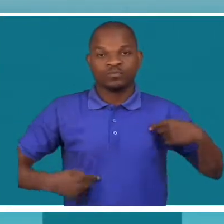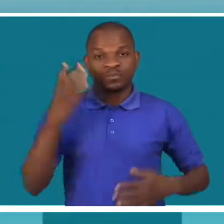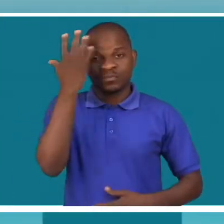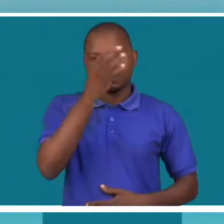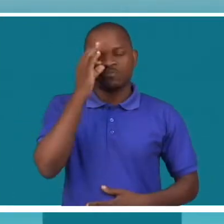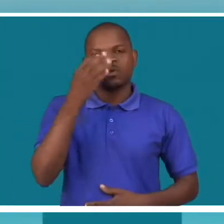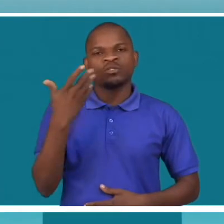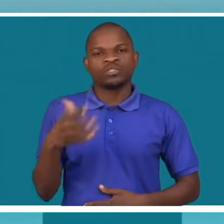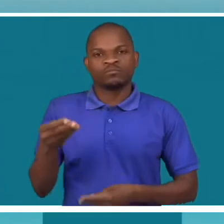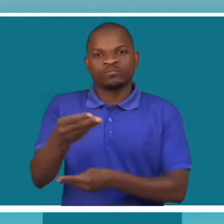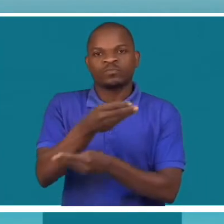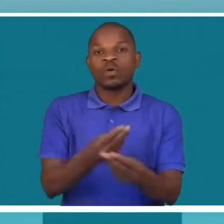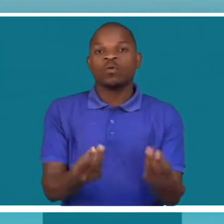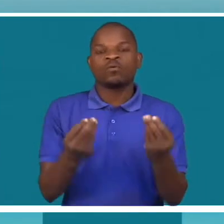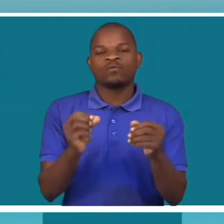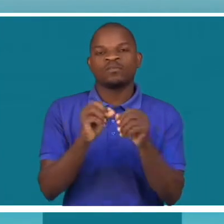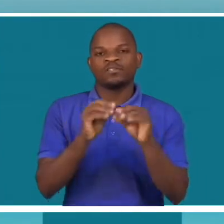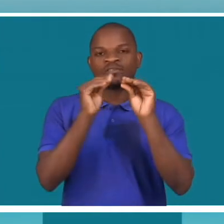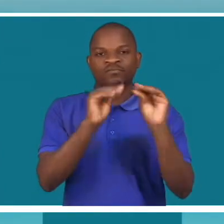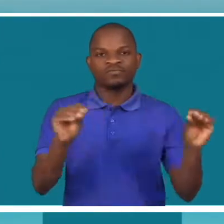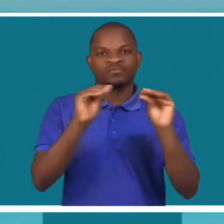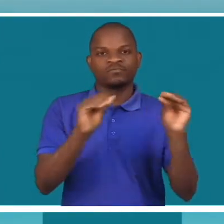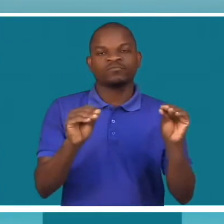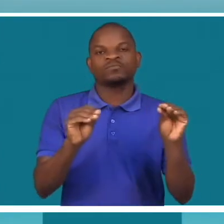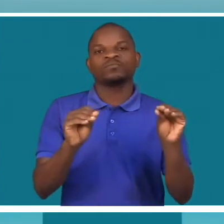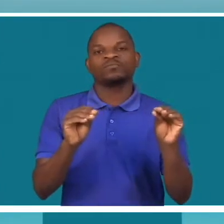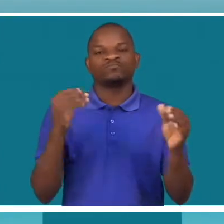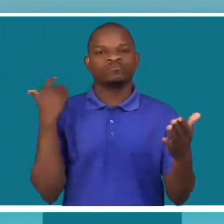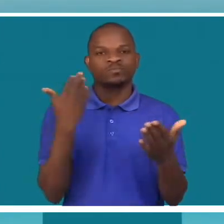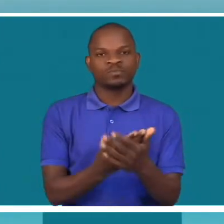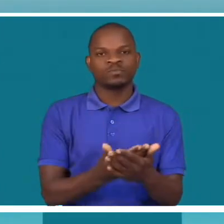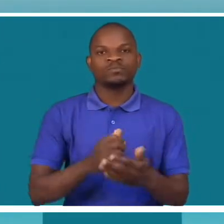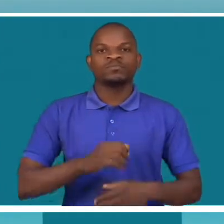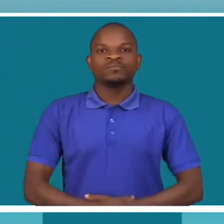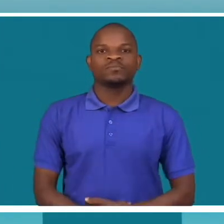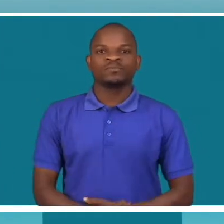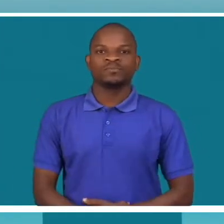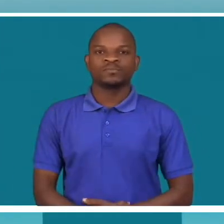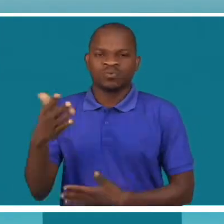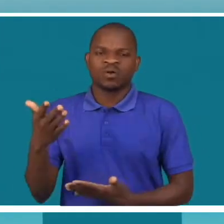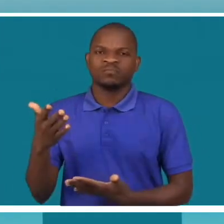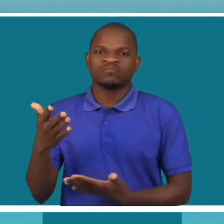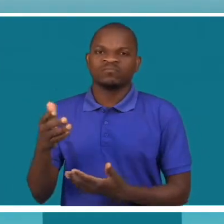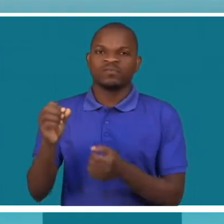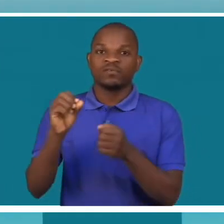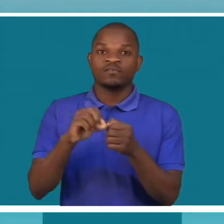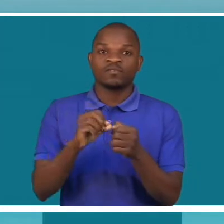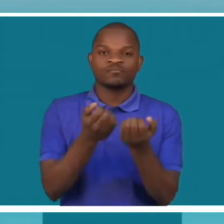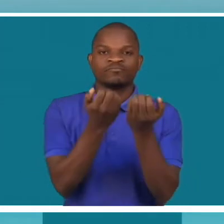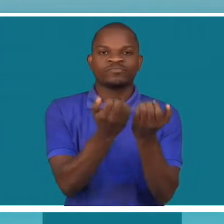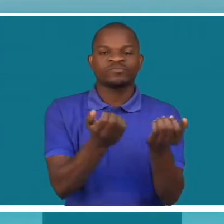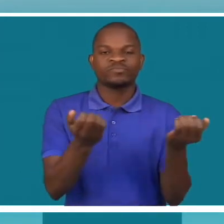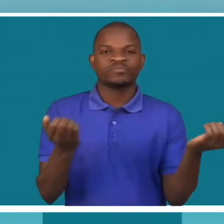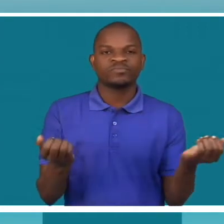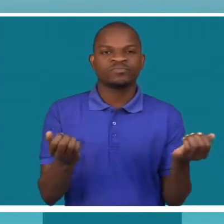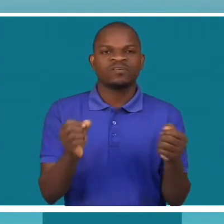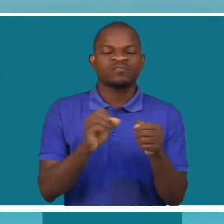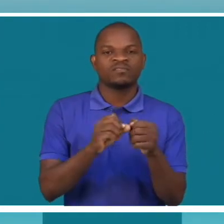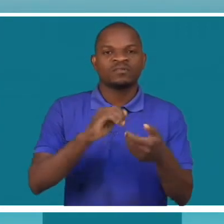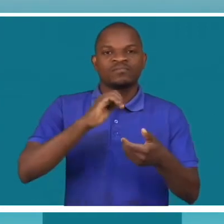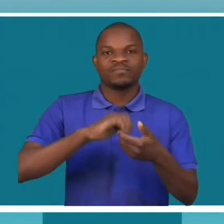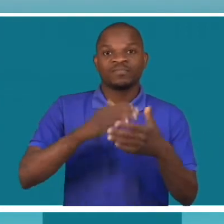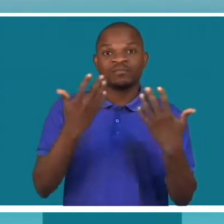Dinacala partilham como conseguem manter os calões de formação na sua agenda. Por os miúdos a